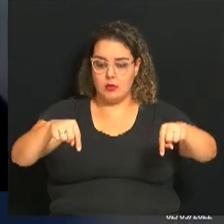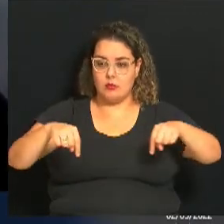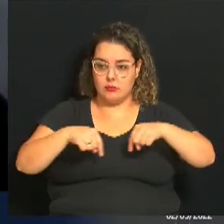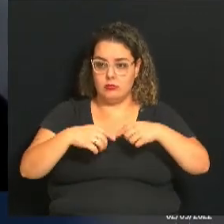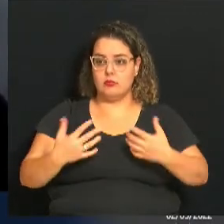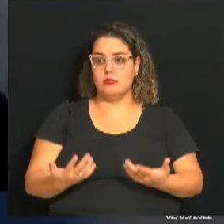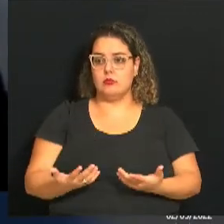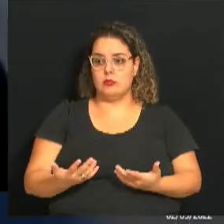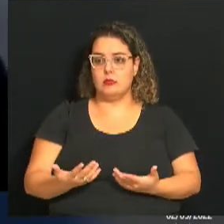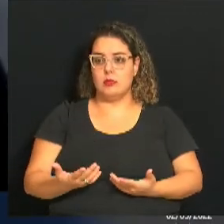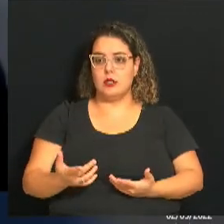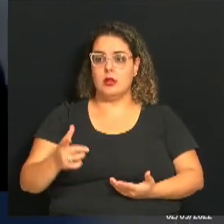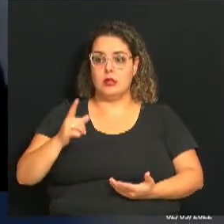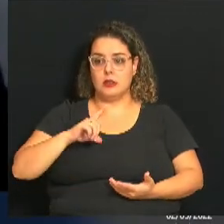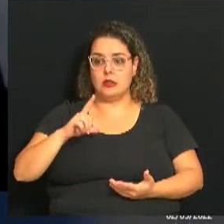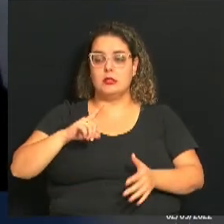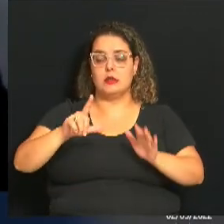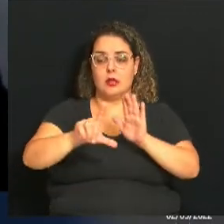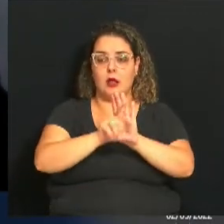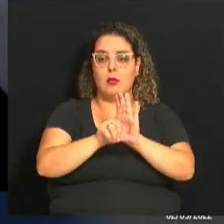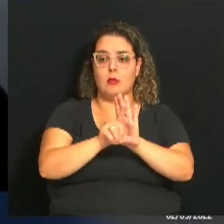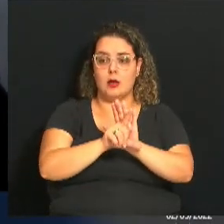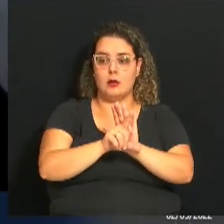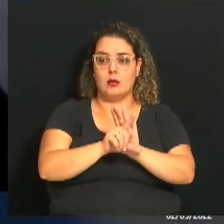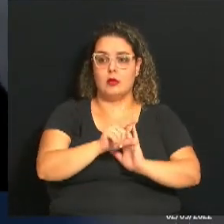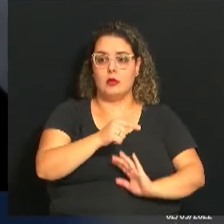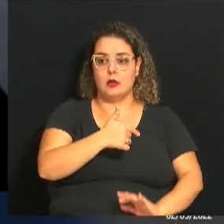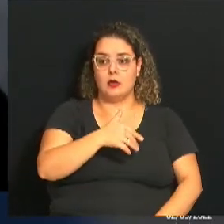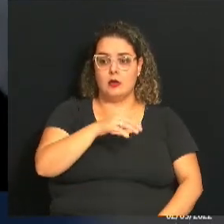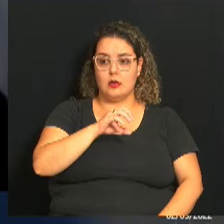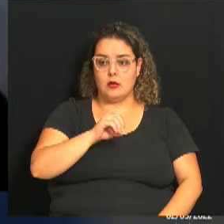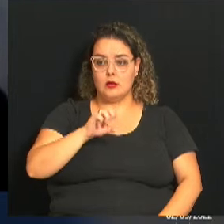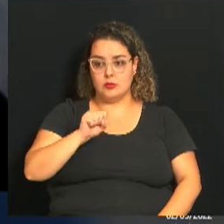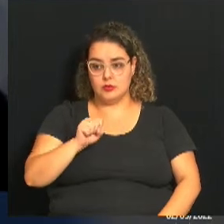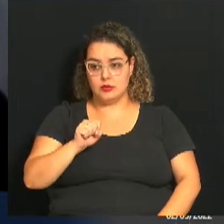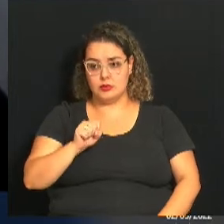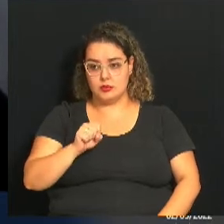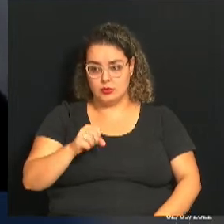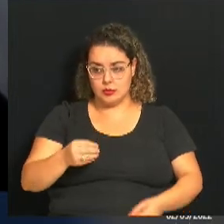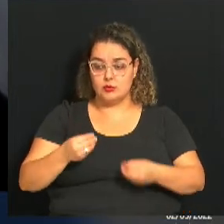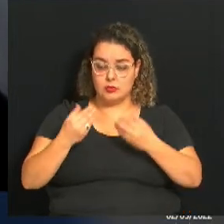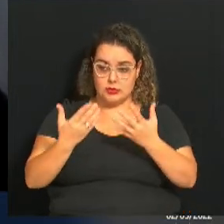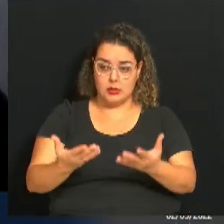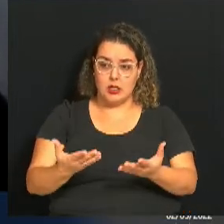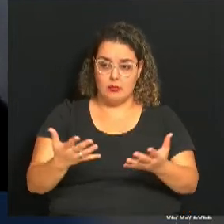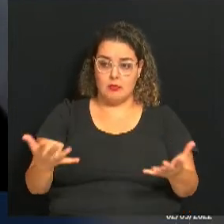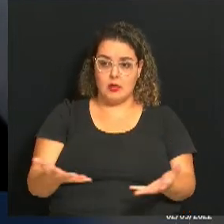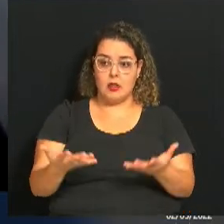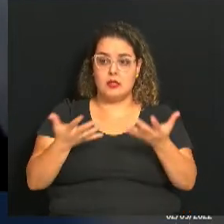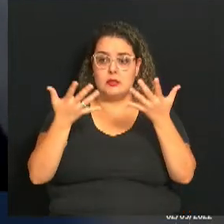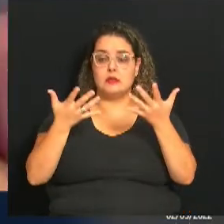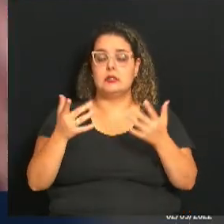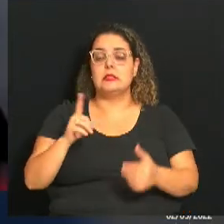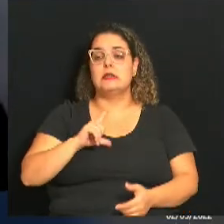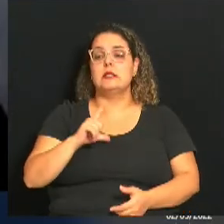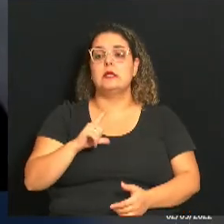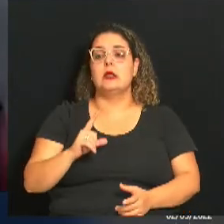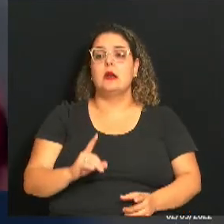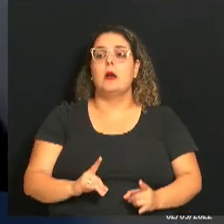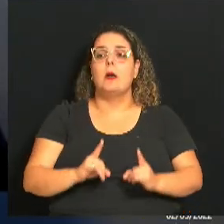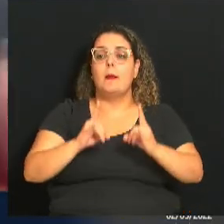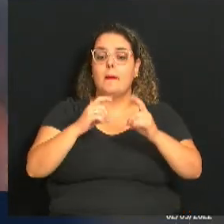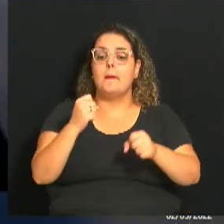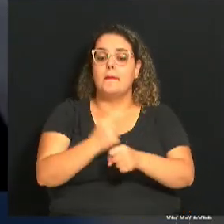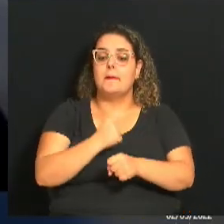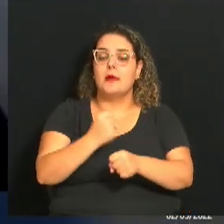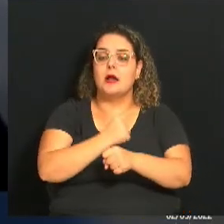que ele tenha uma legislação hoje que a 208 traz, mesmo assim, que incentivos a gente pode ter para ter o prédio construído,